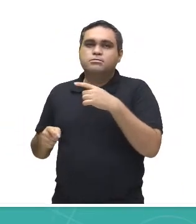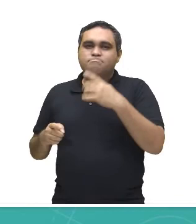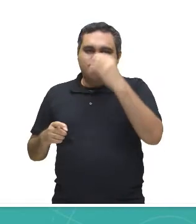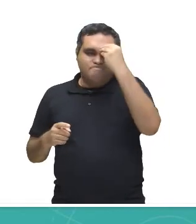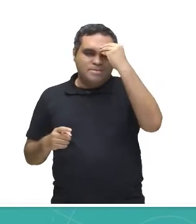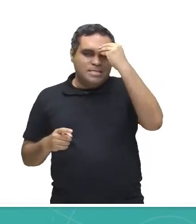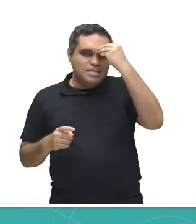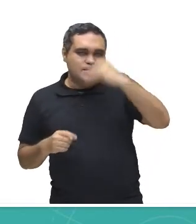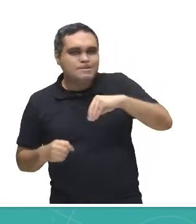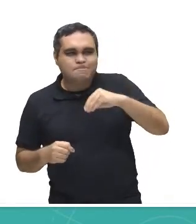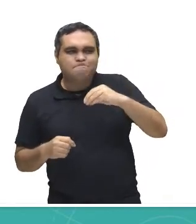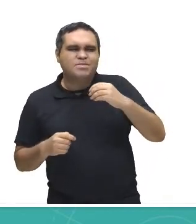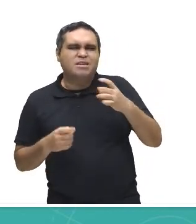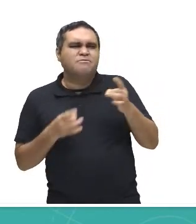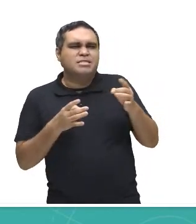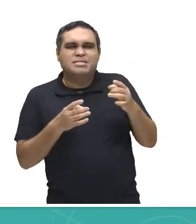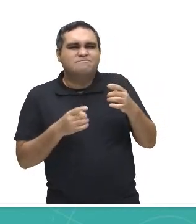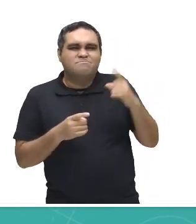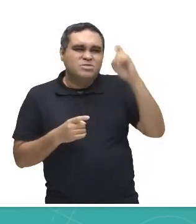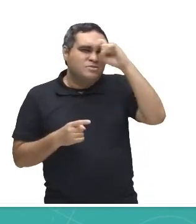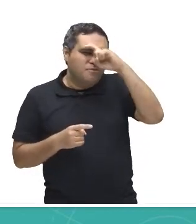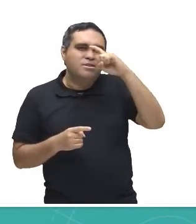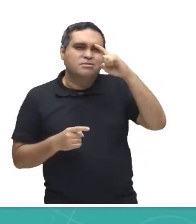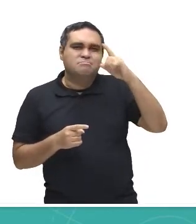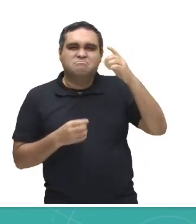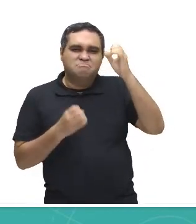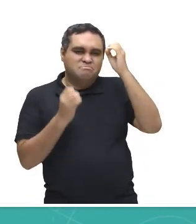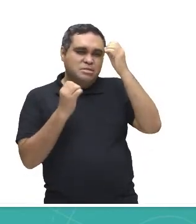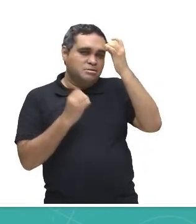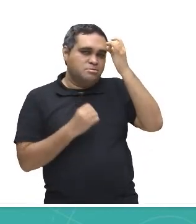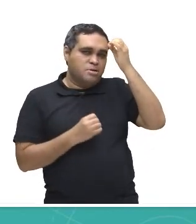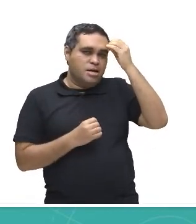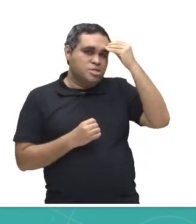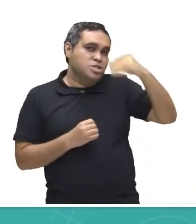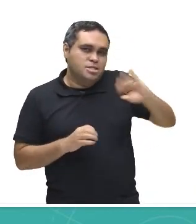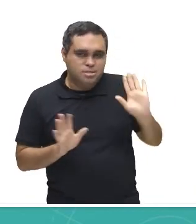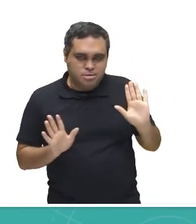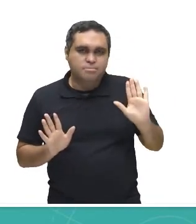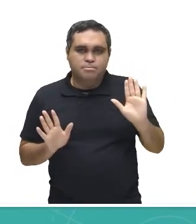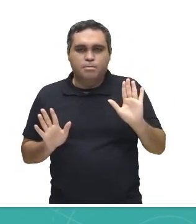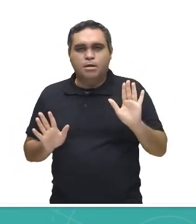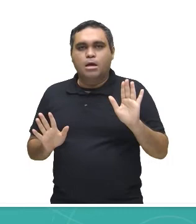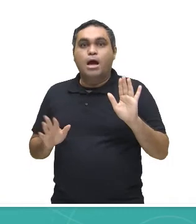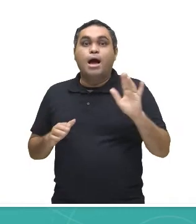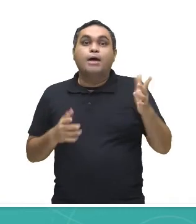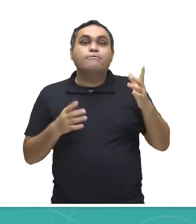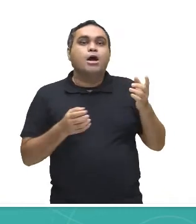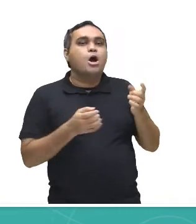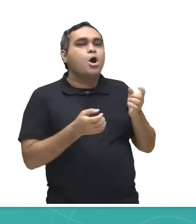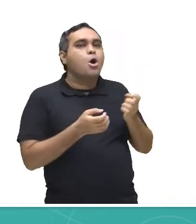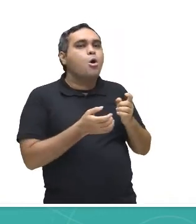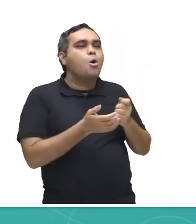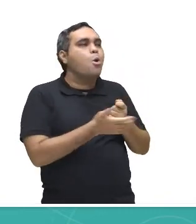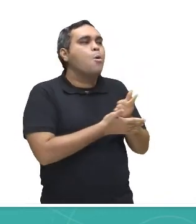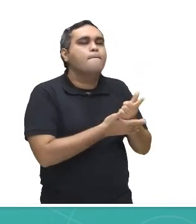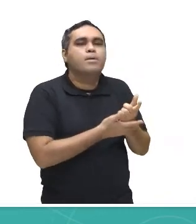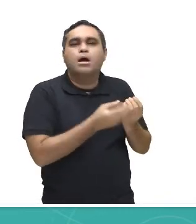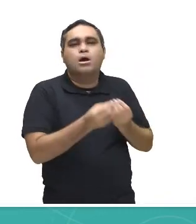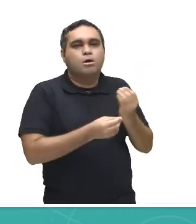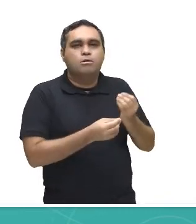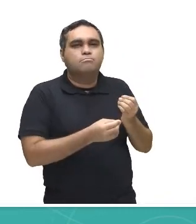a comprar os tecidos ingleses, né? Prejudica a indústria local para poder gerar